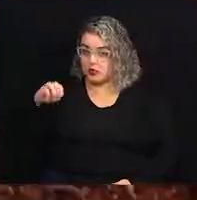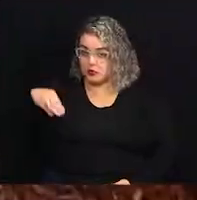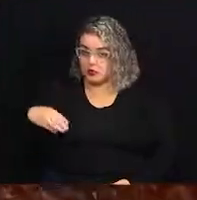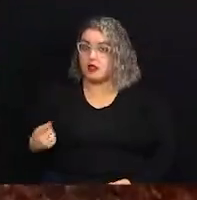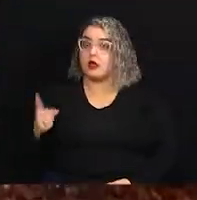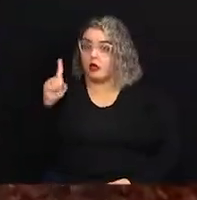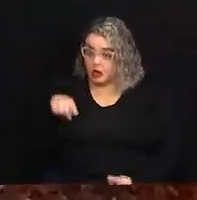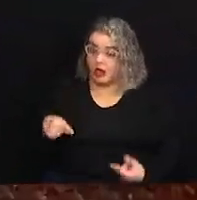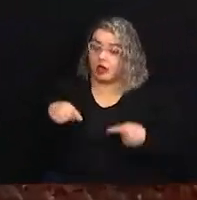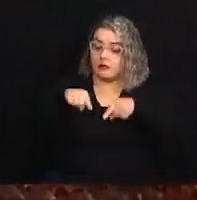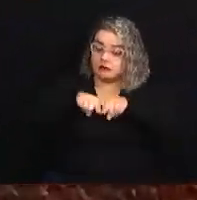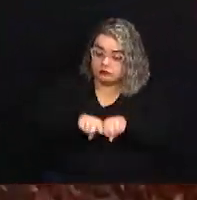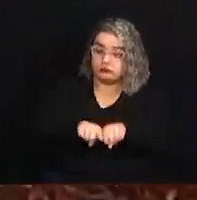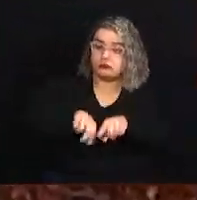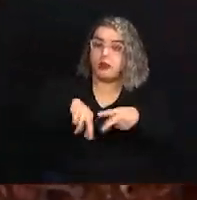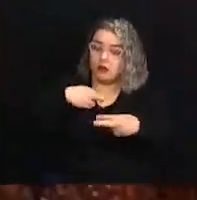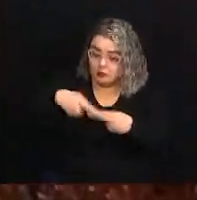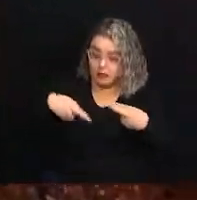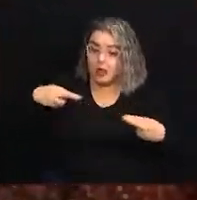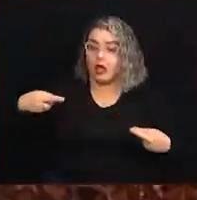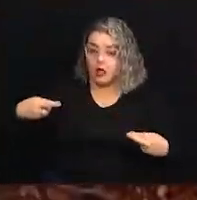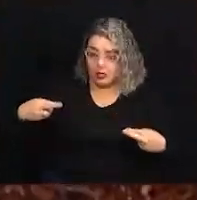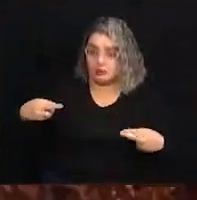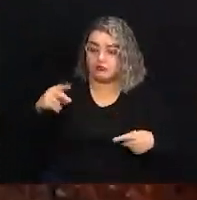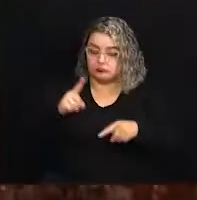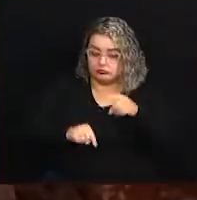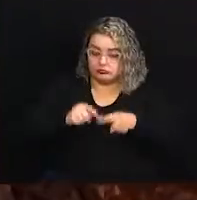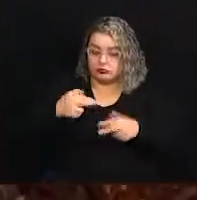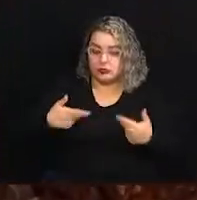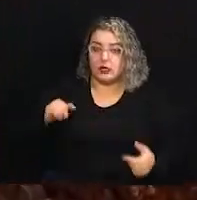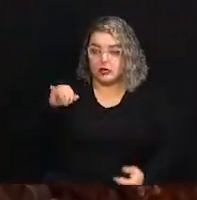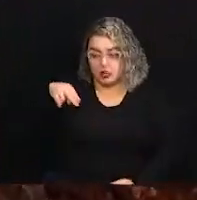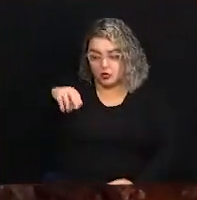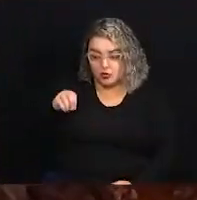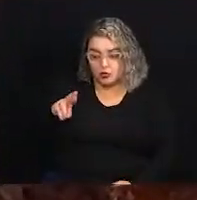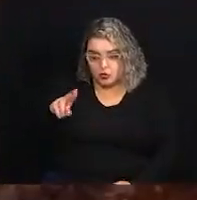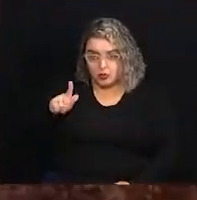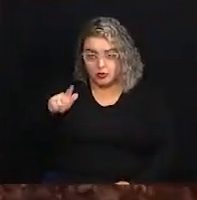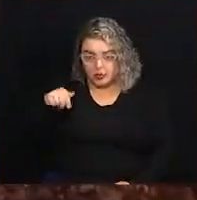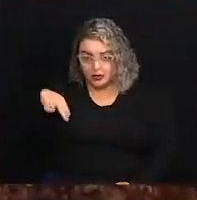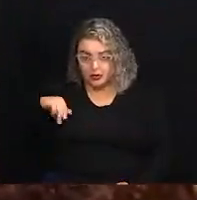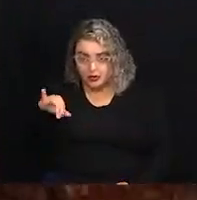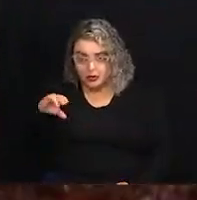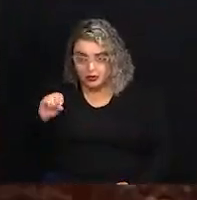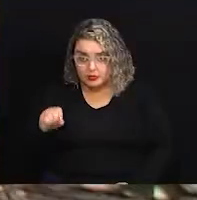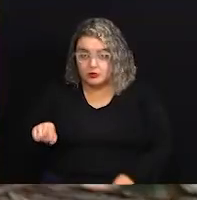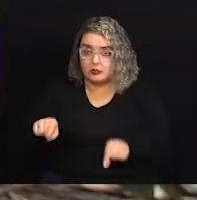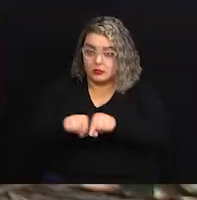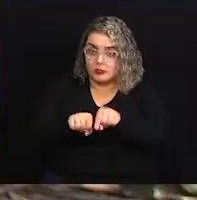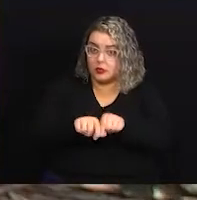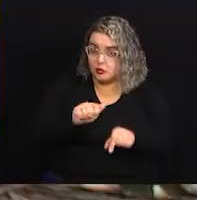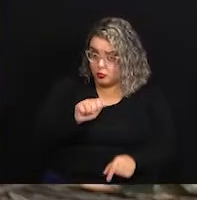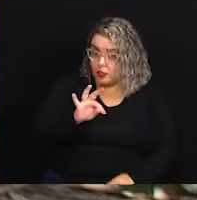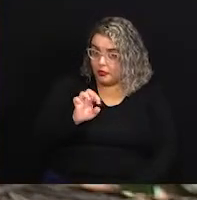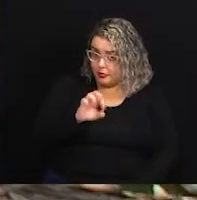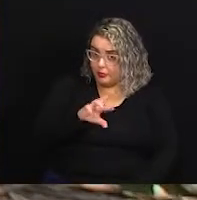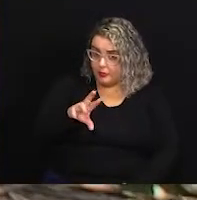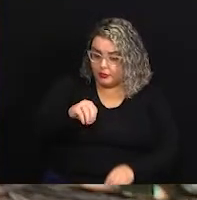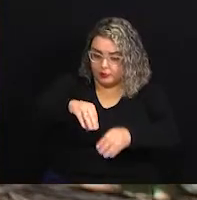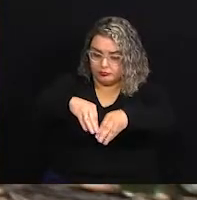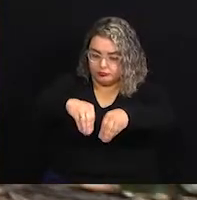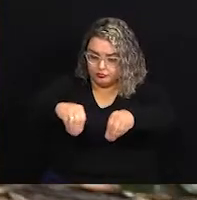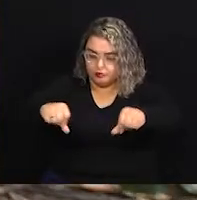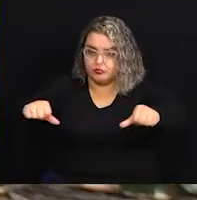é hoje uma aliada tanto da reciclagem dos materiais inorgânicos, tanto de um aterro sanitário